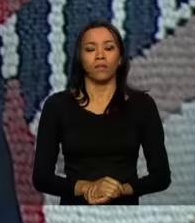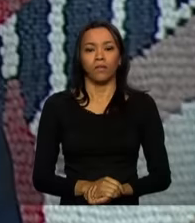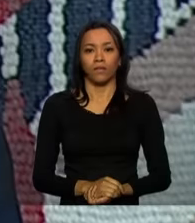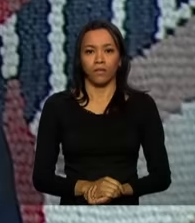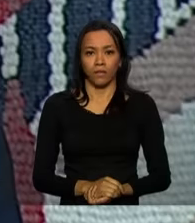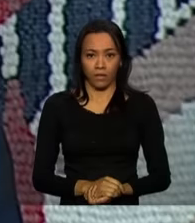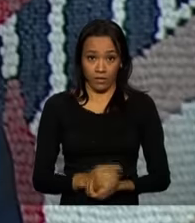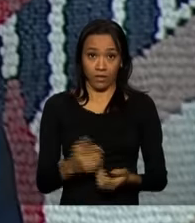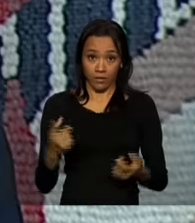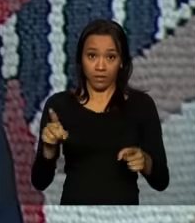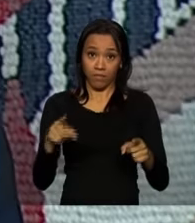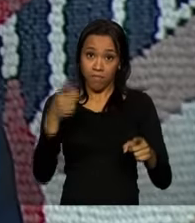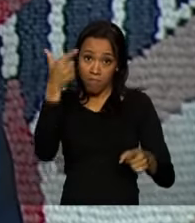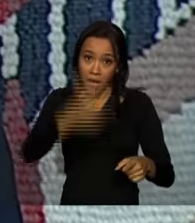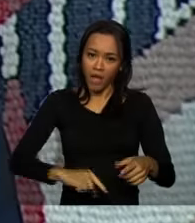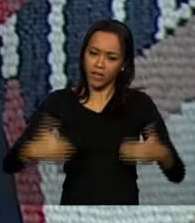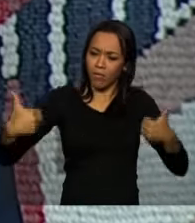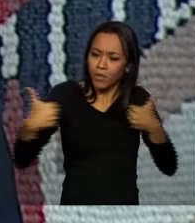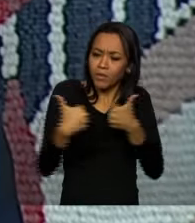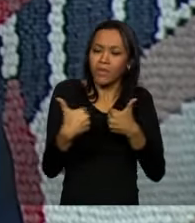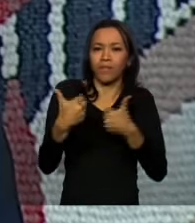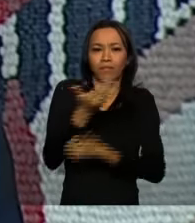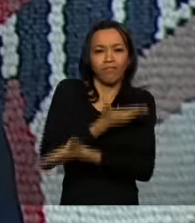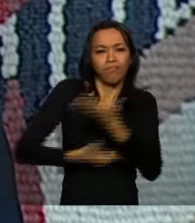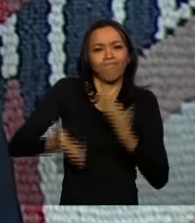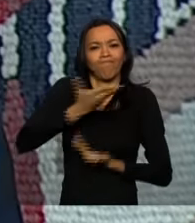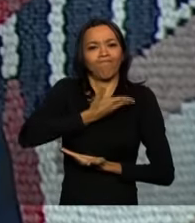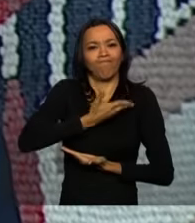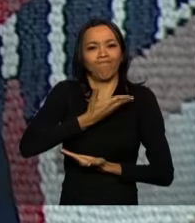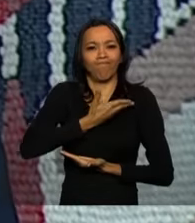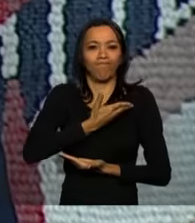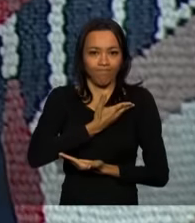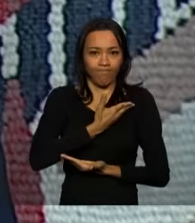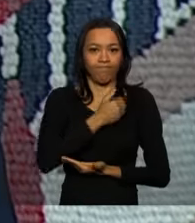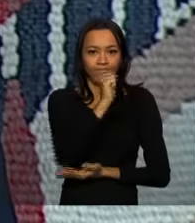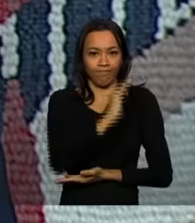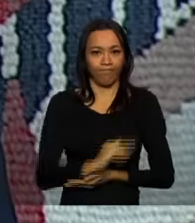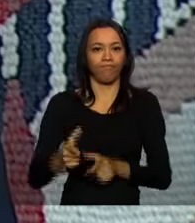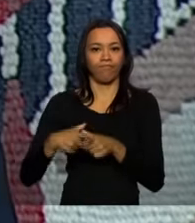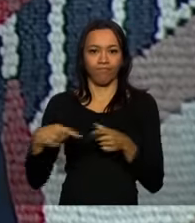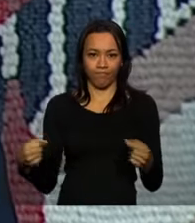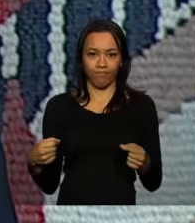bem como estreitamento ainda maior da amizade nipo-brasileira.